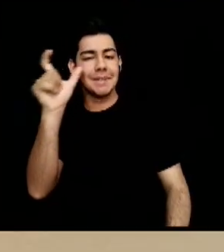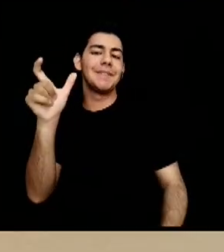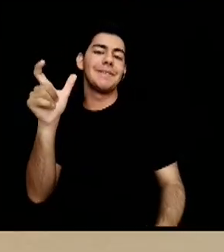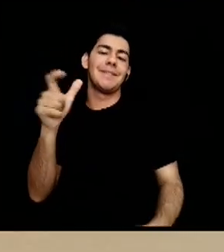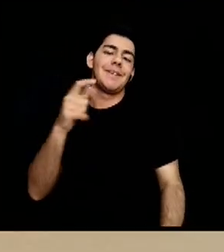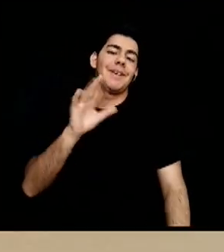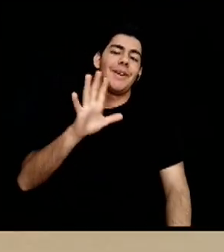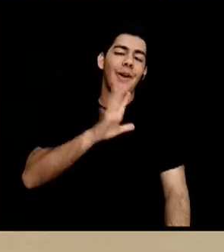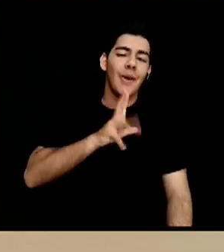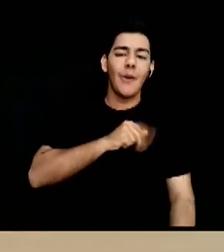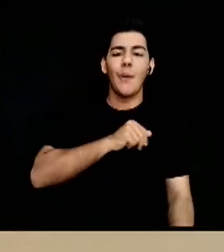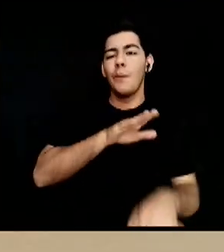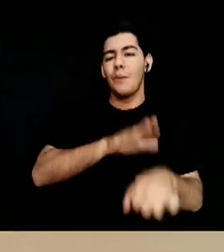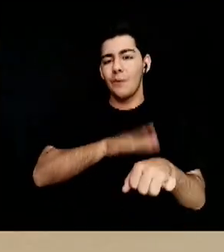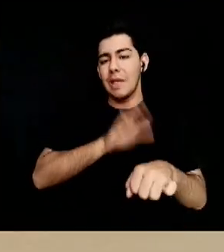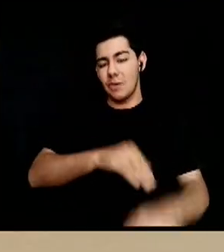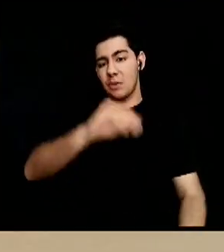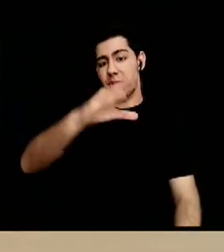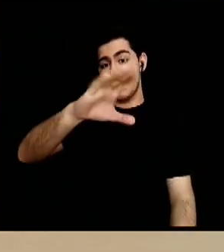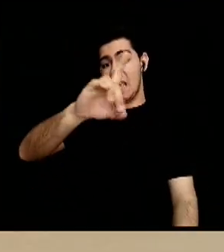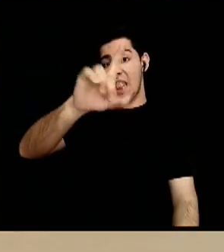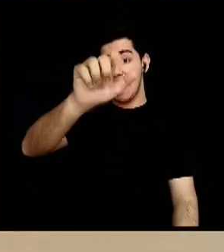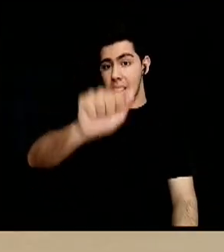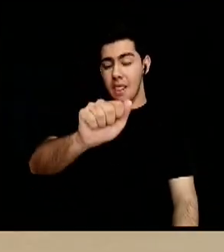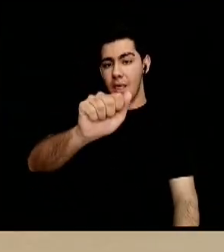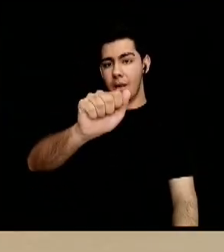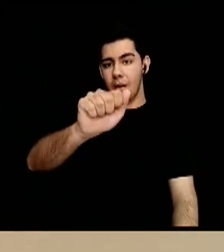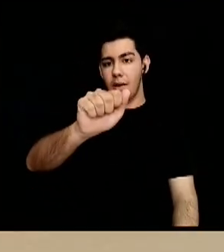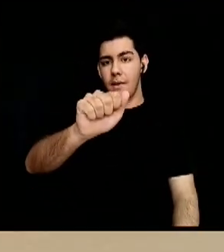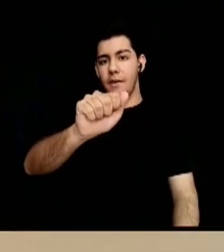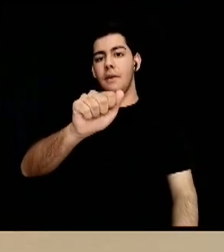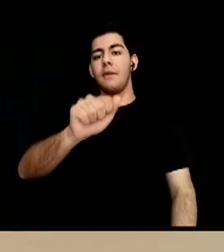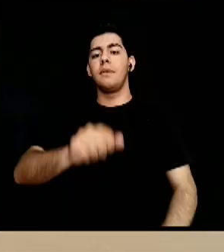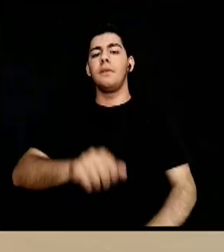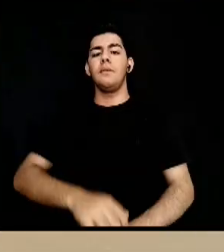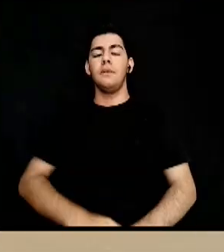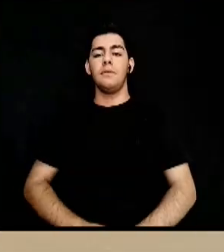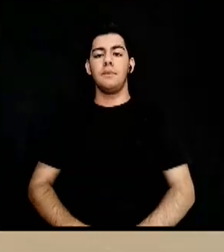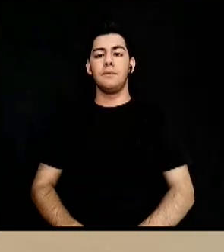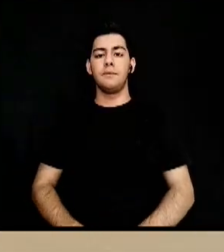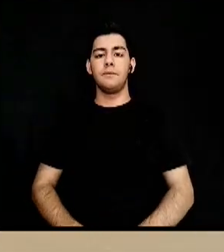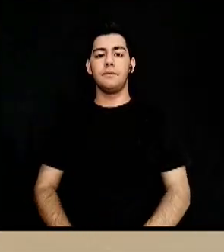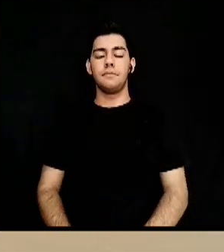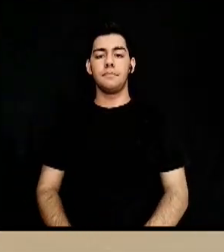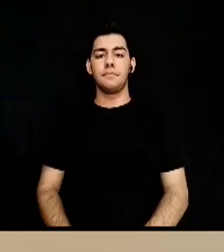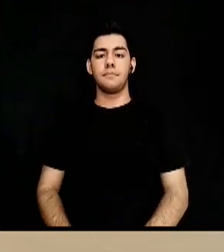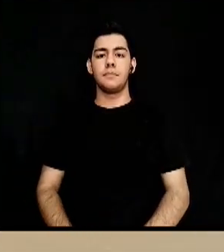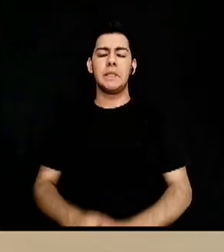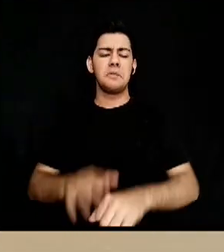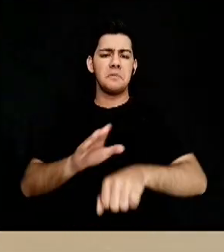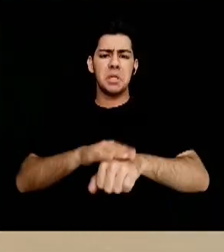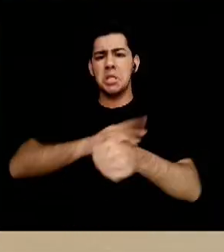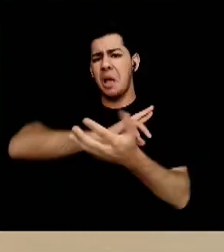seda. Então eu fazia moda praia, tive loja e tudo mais.